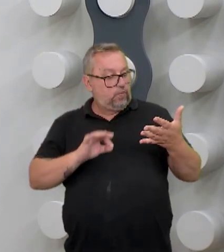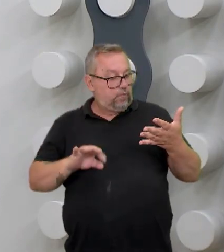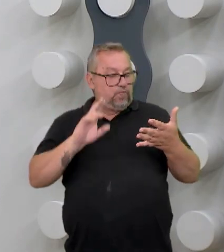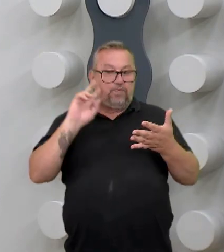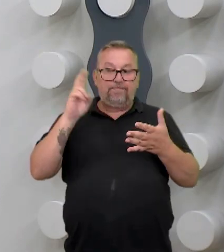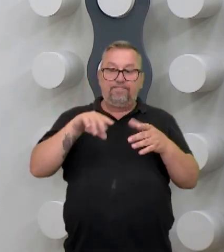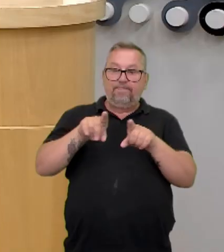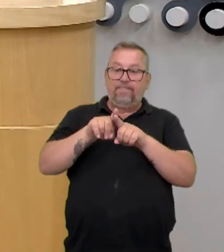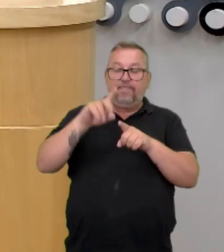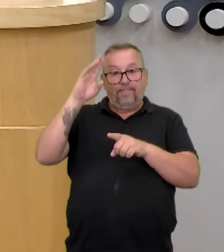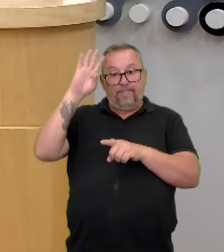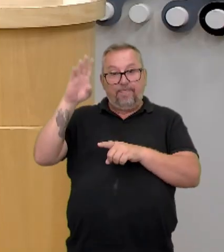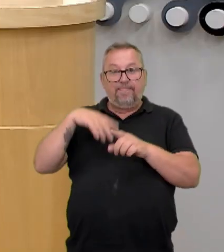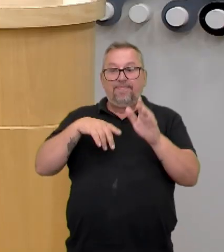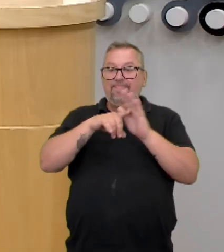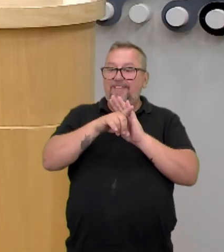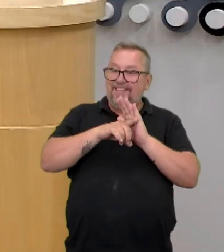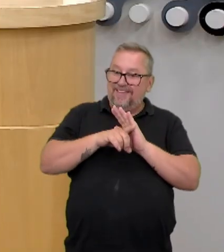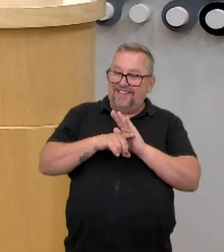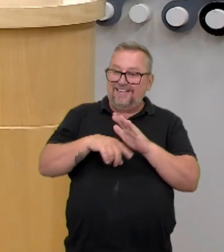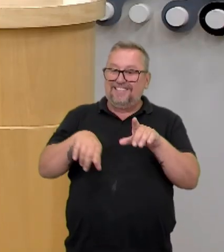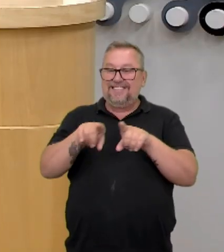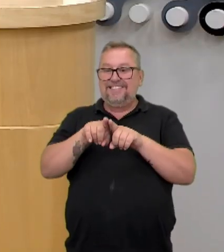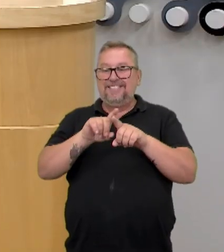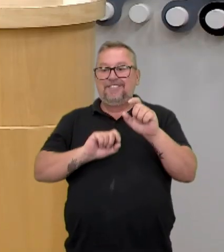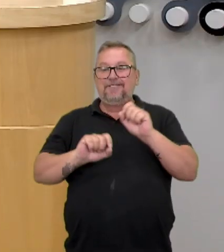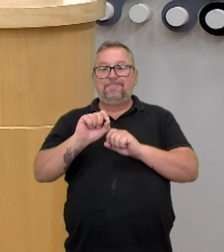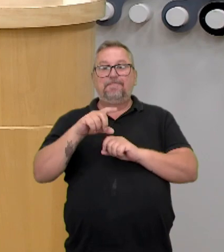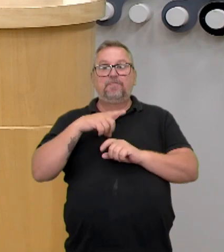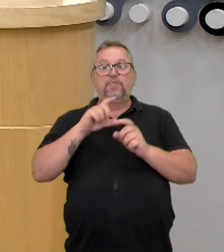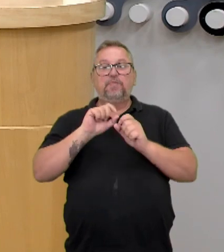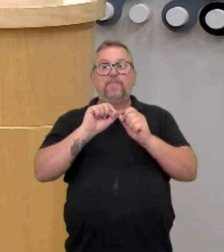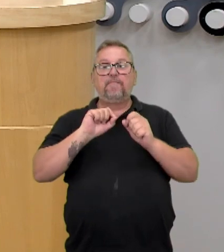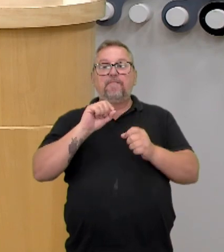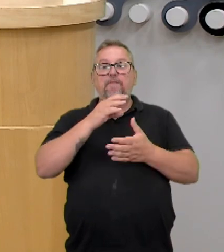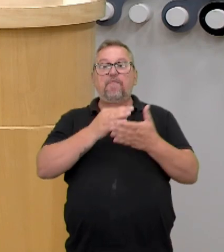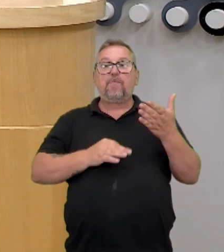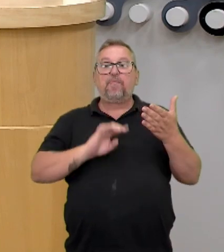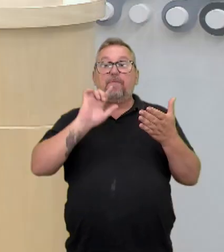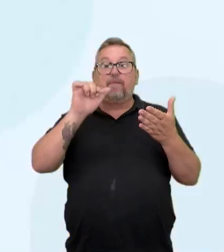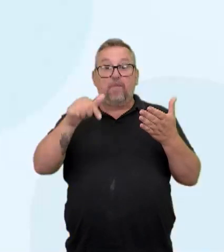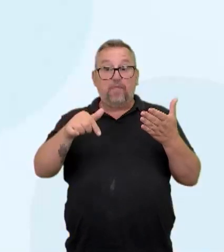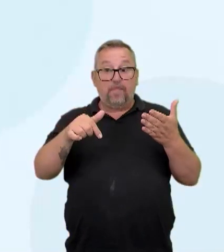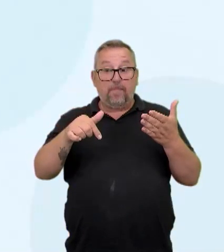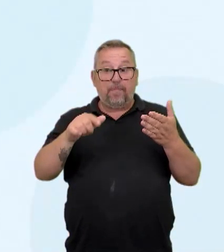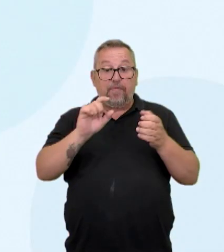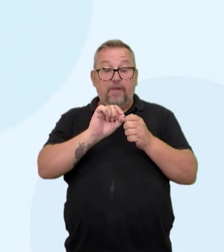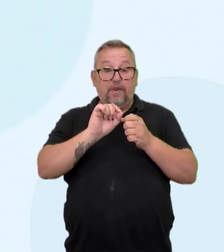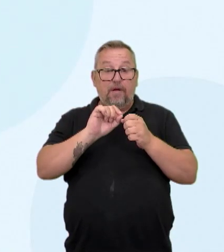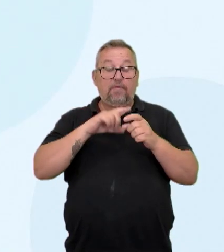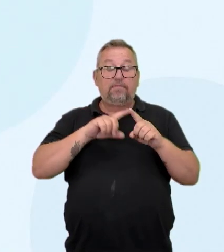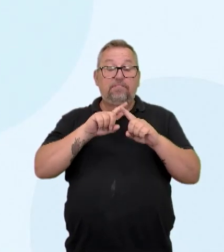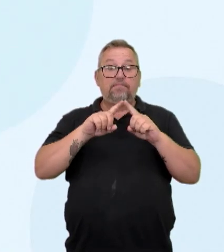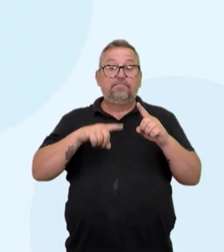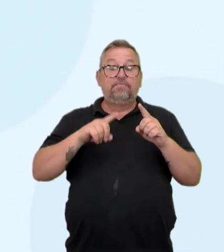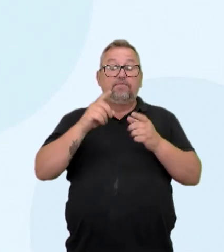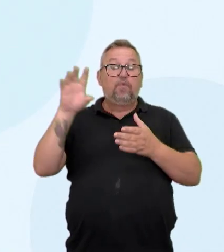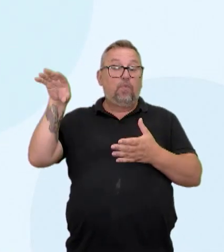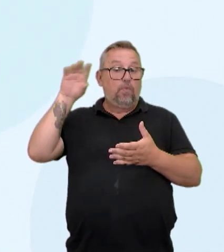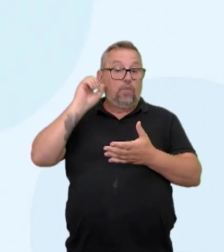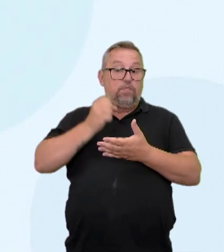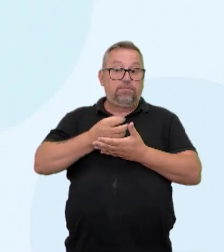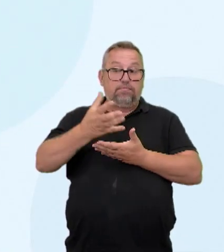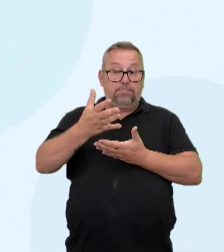dos pontos principais, da sua pesquisa, toda a trajetória. Faz seu texto base, depois faça um protótipo de podcast. Se quiser saber como